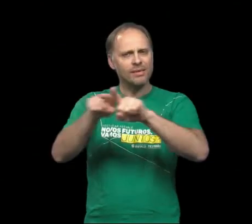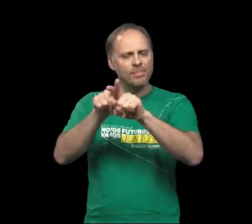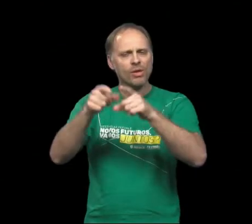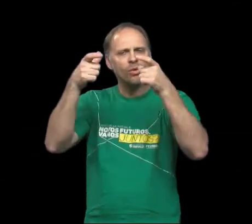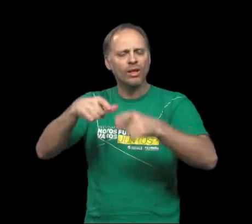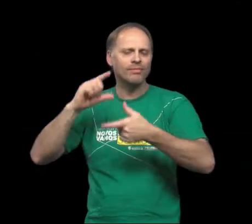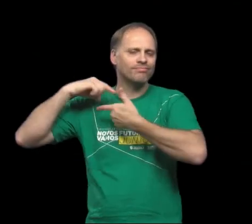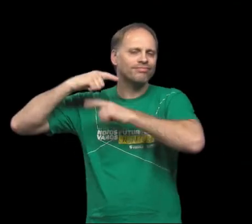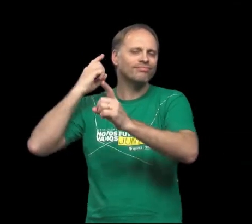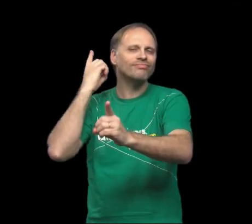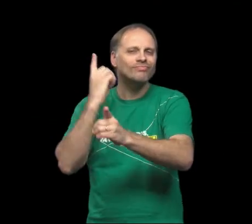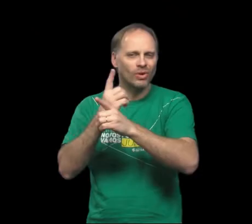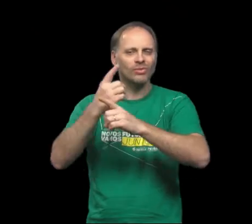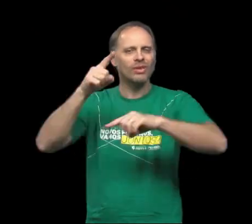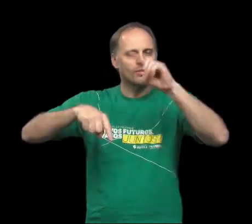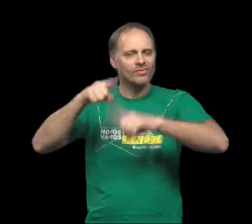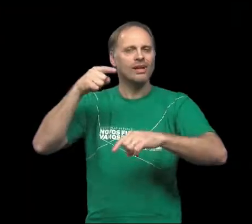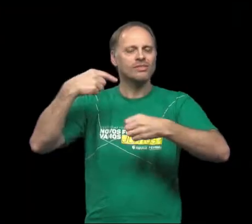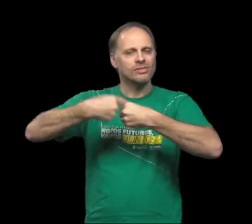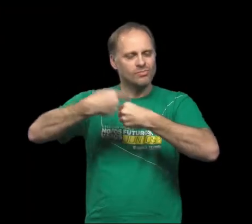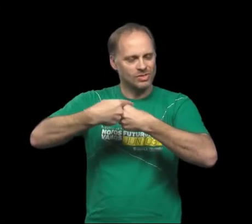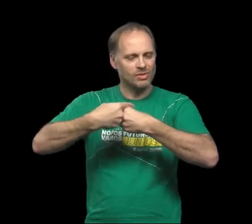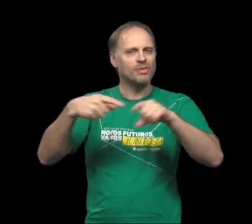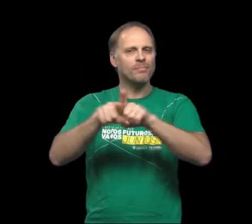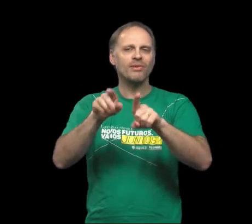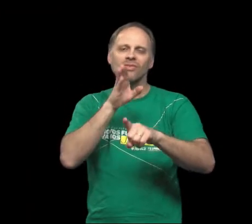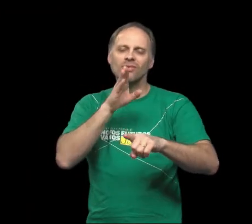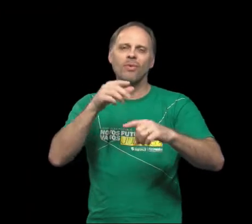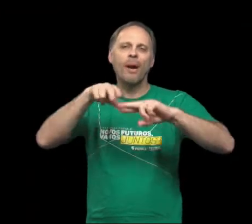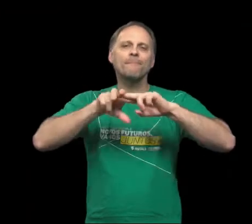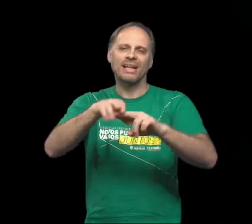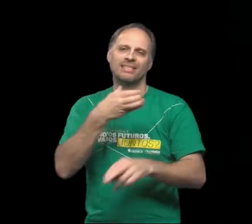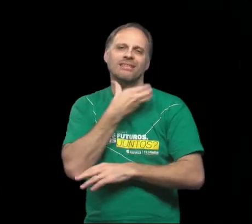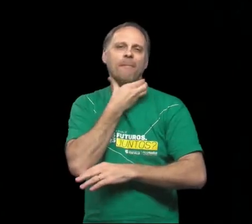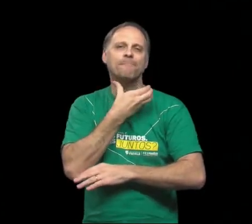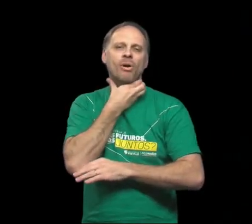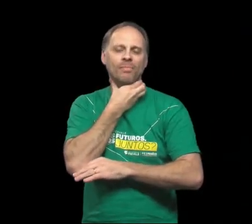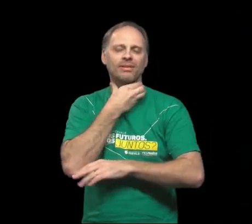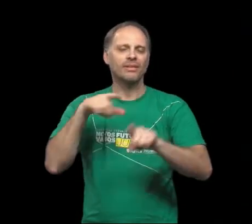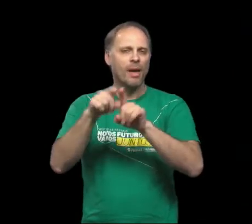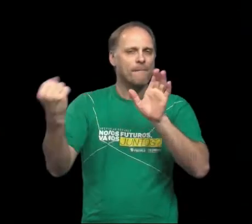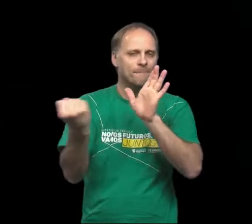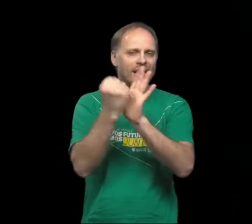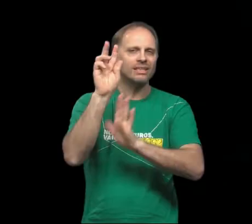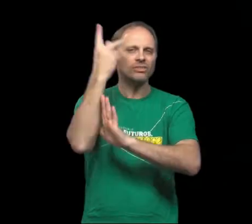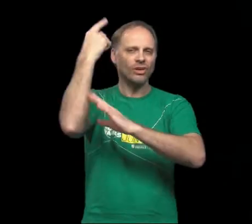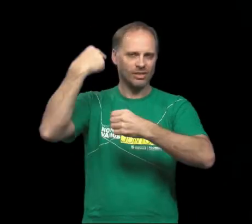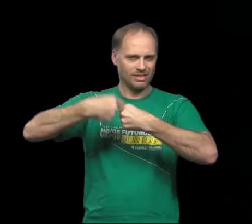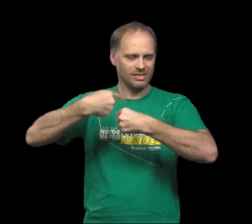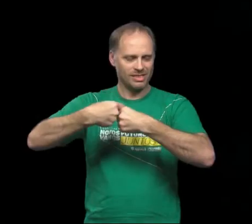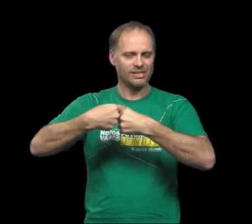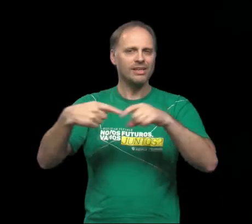tradicional ponto de encontros e eventos do município. Também conhecida como Praça das Pombas, é um dos marcos históricos da